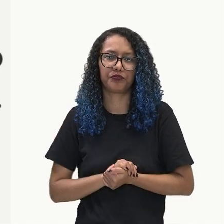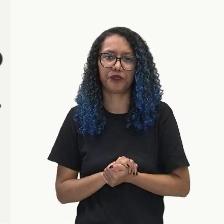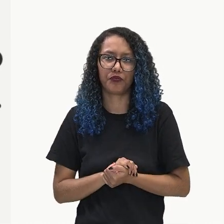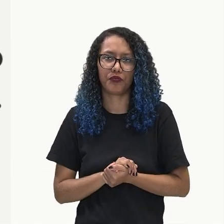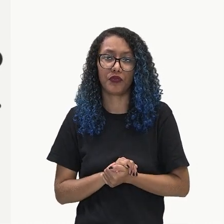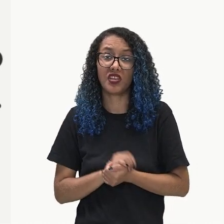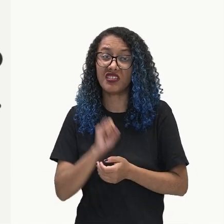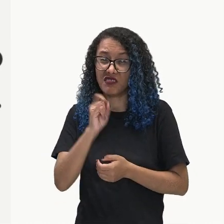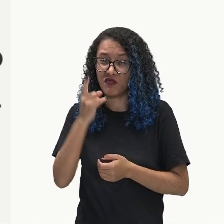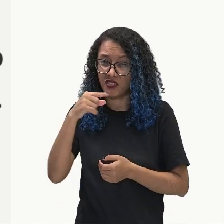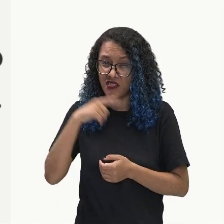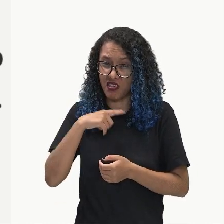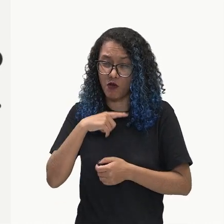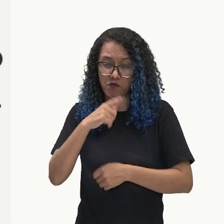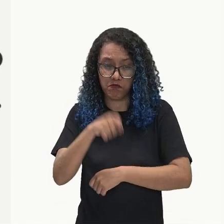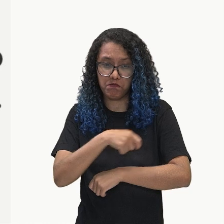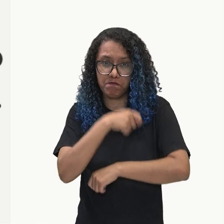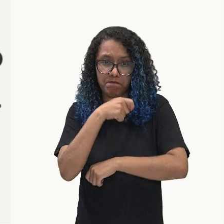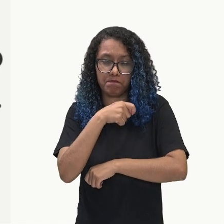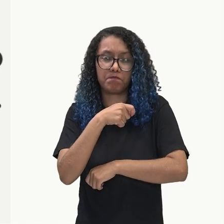usam